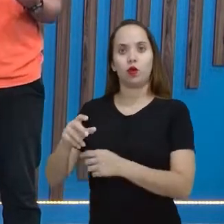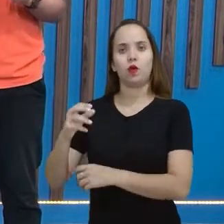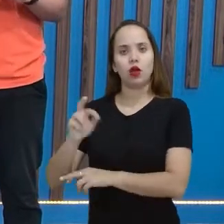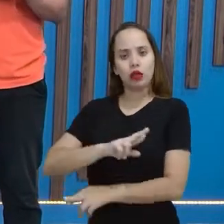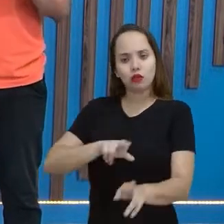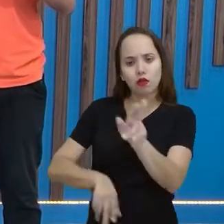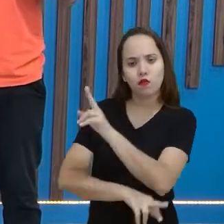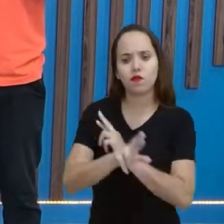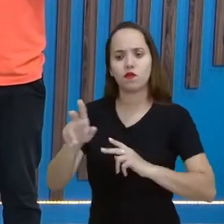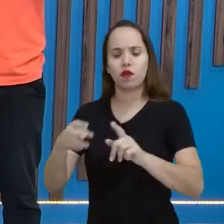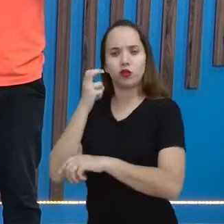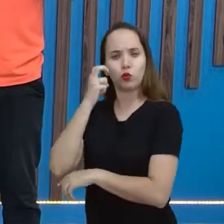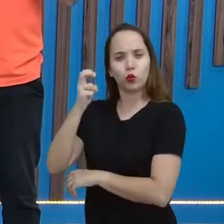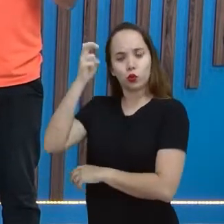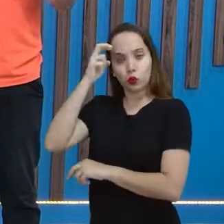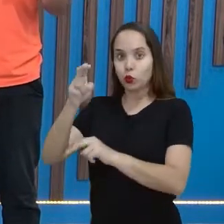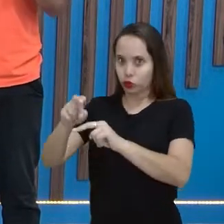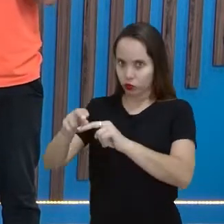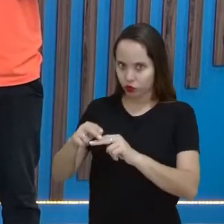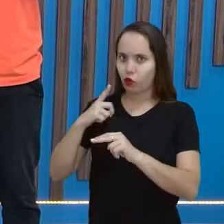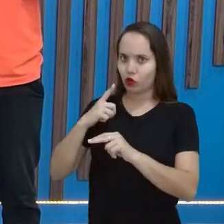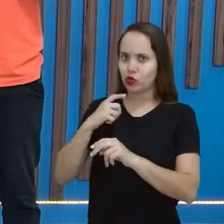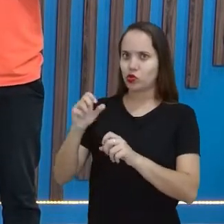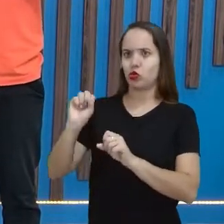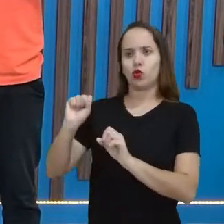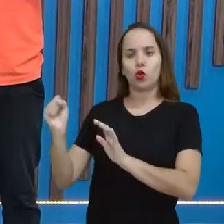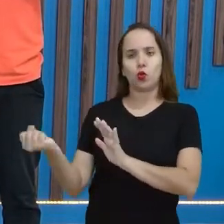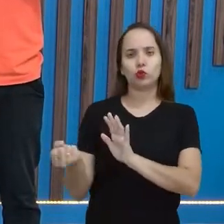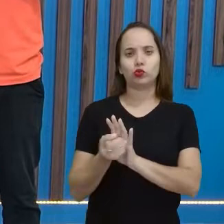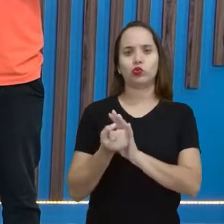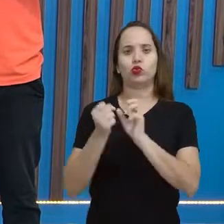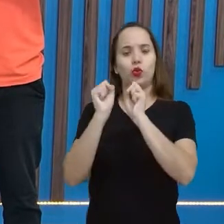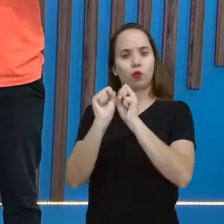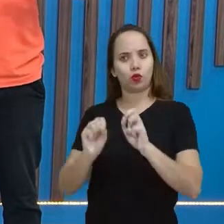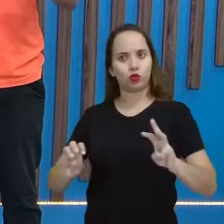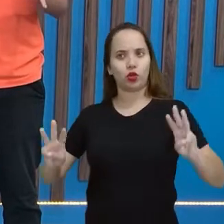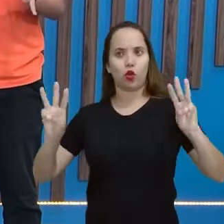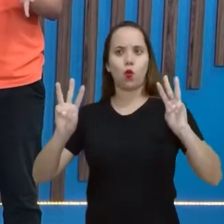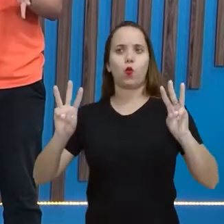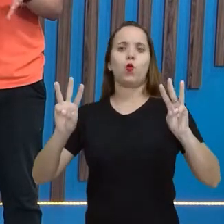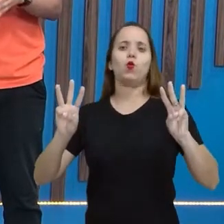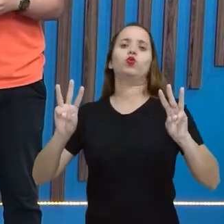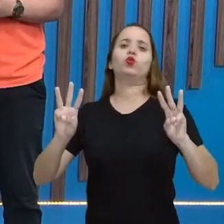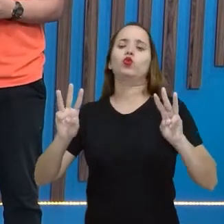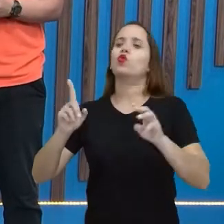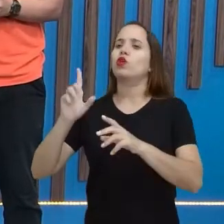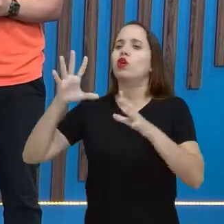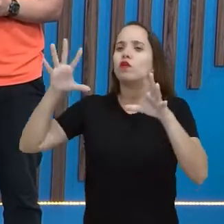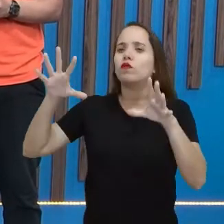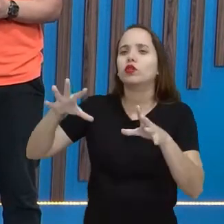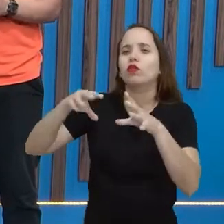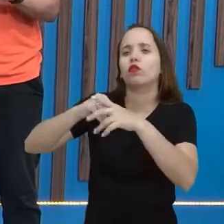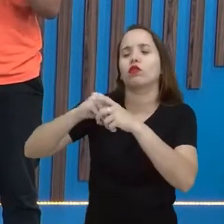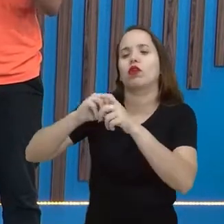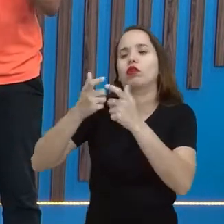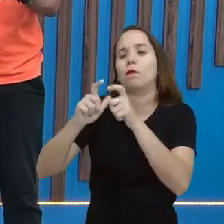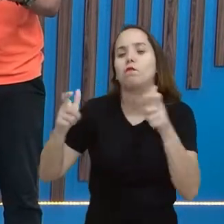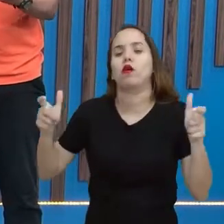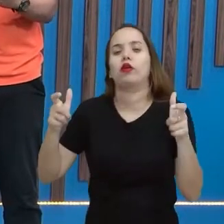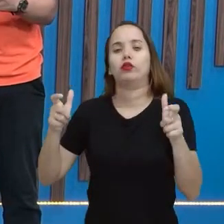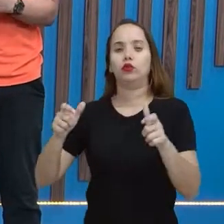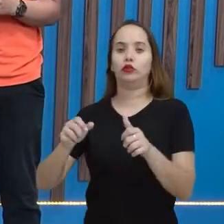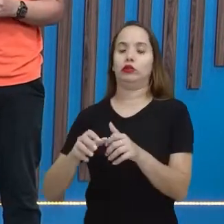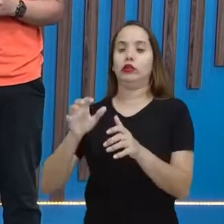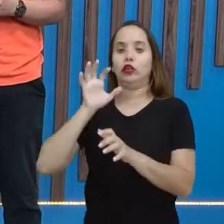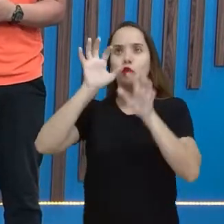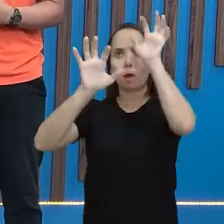culturas, né, e aí por isso que está aí o símbolo da ONU, é o símbolo de tenta aí abarcar boa parte dos continentes, né, onde estão lá os